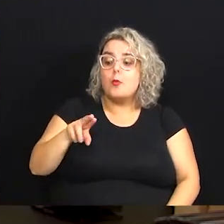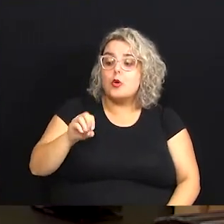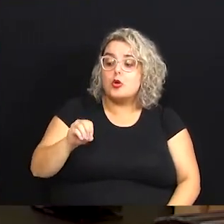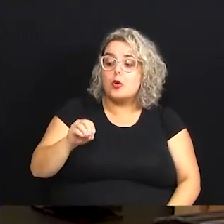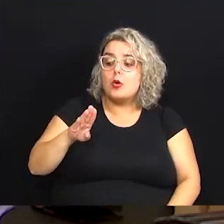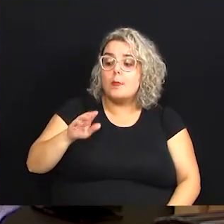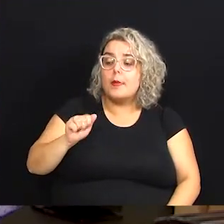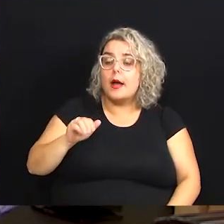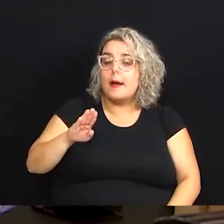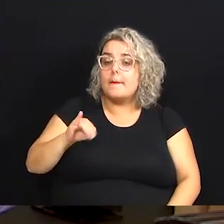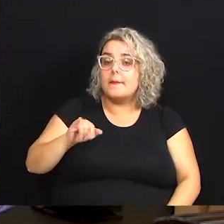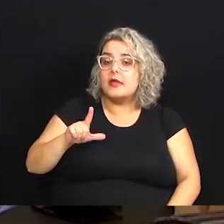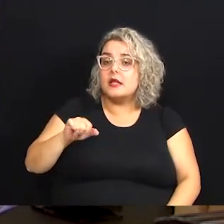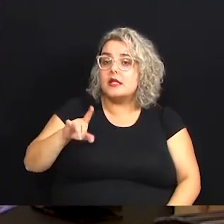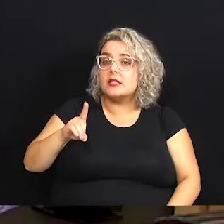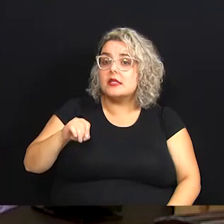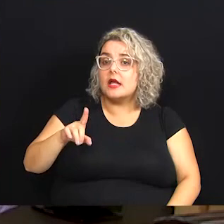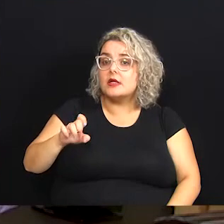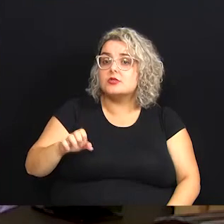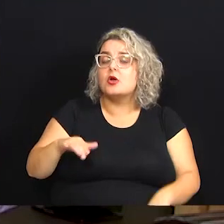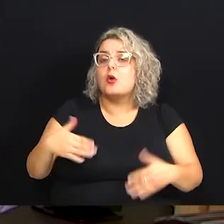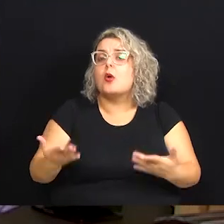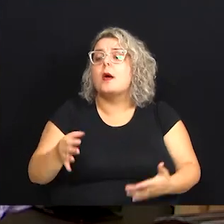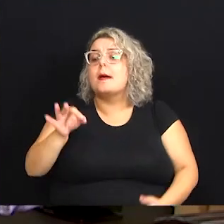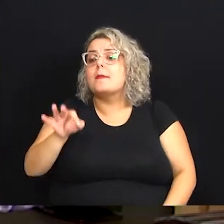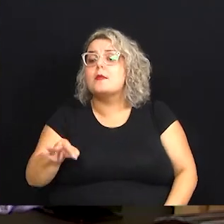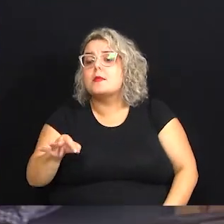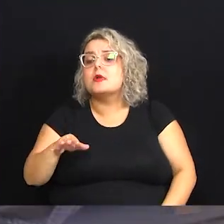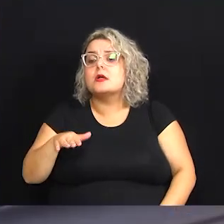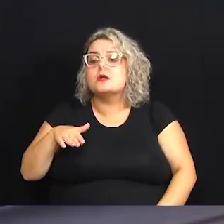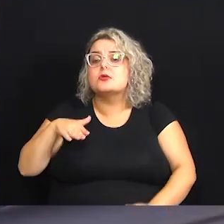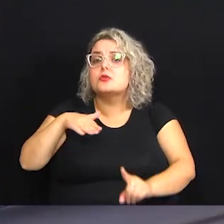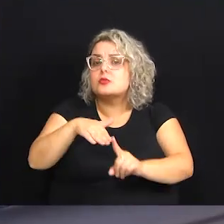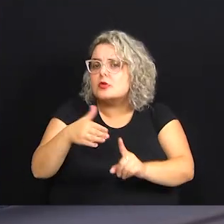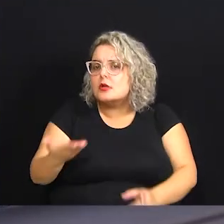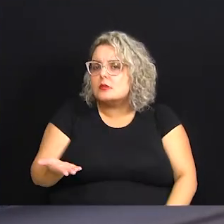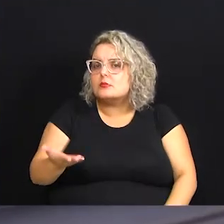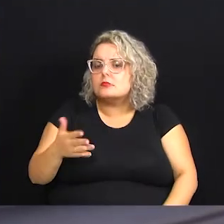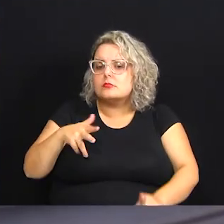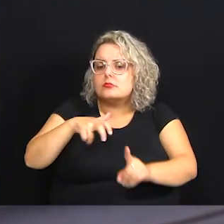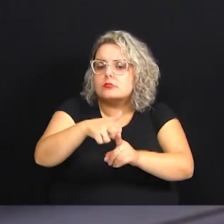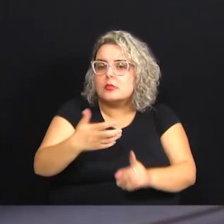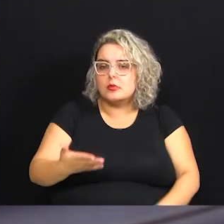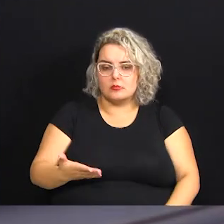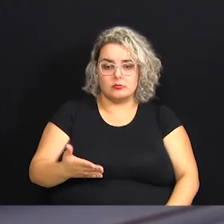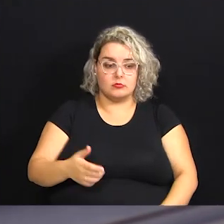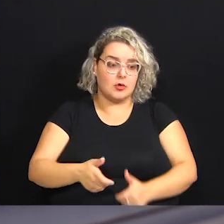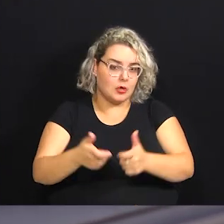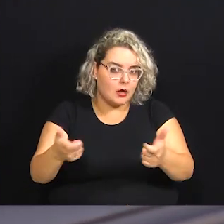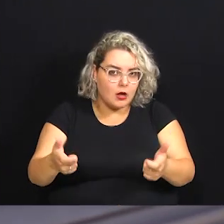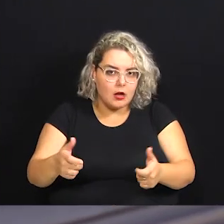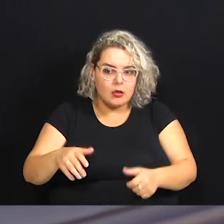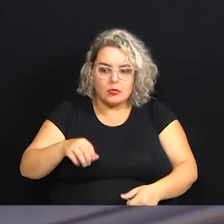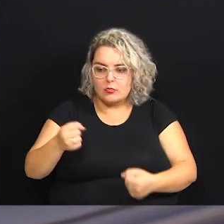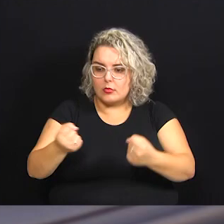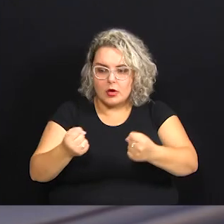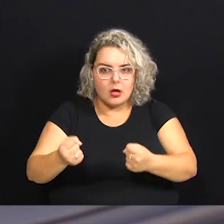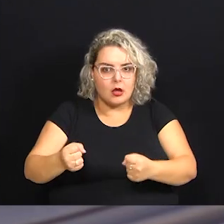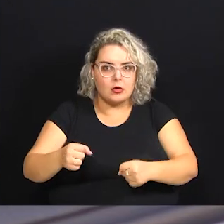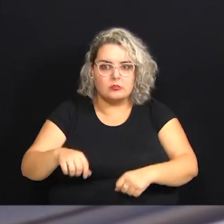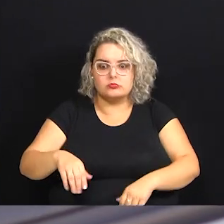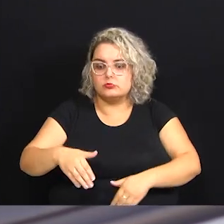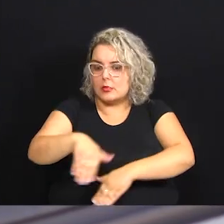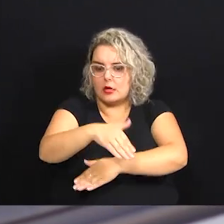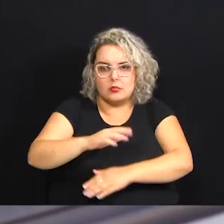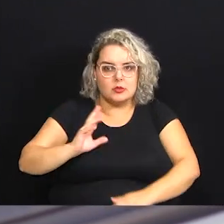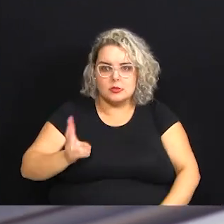é a probabilidade de acontecer um acidente com o meu carro? É muito grande, porque o carro está na rua o tempo inteiro. Qual é a